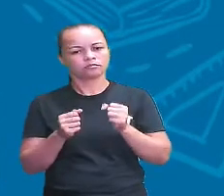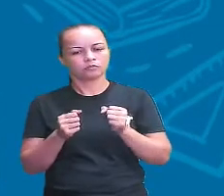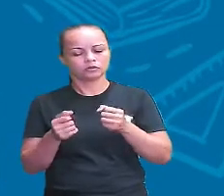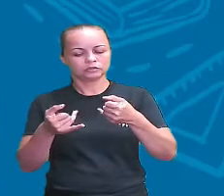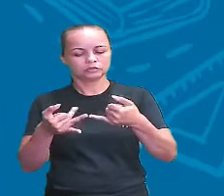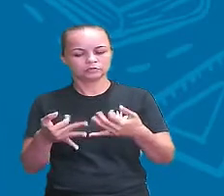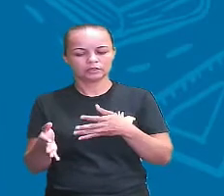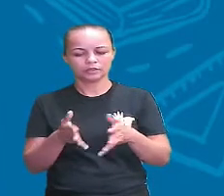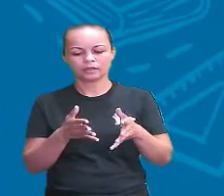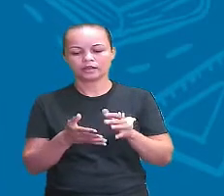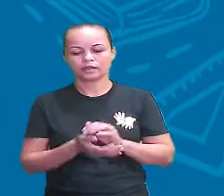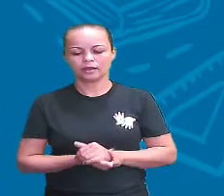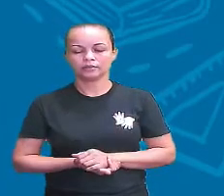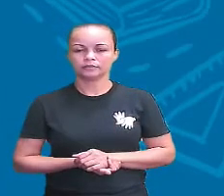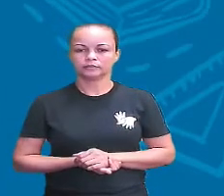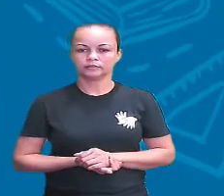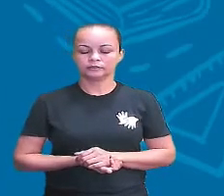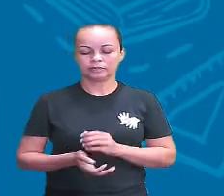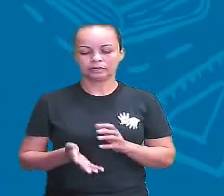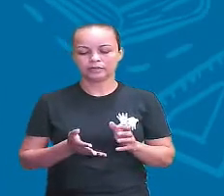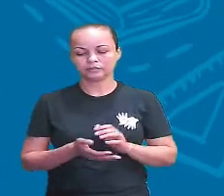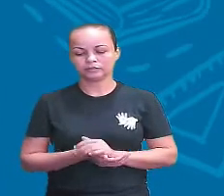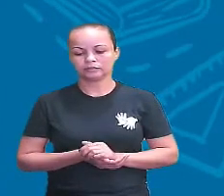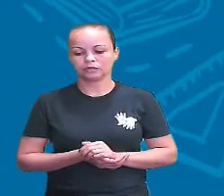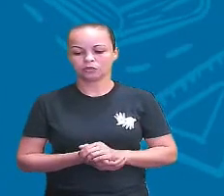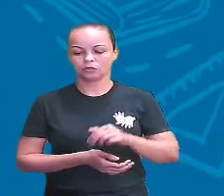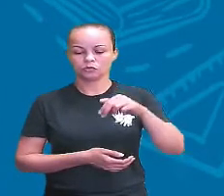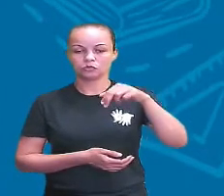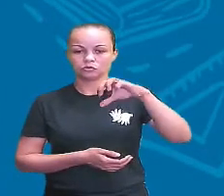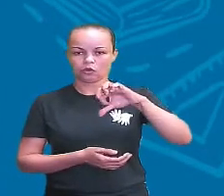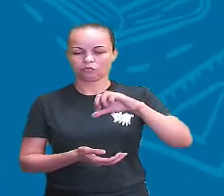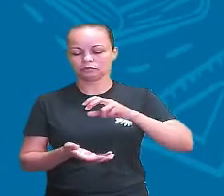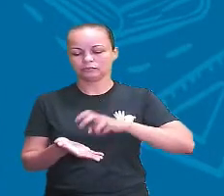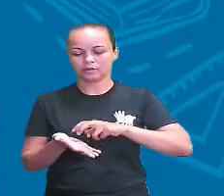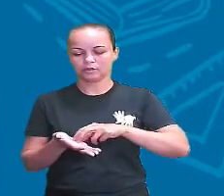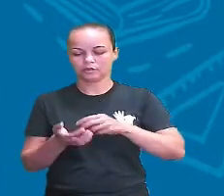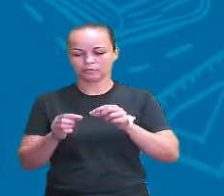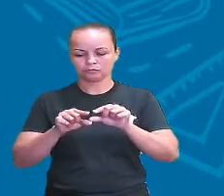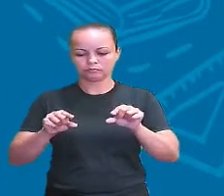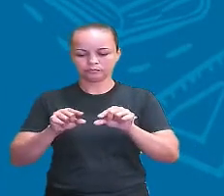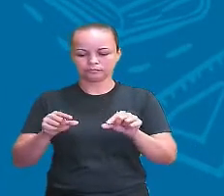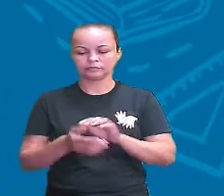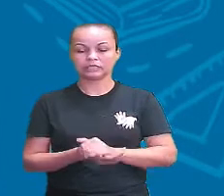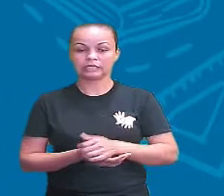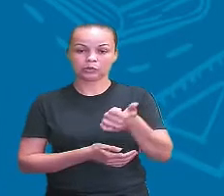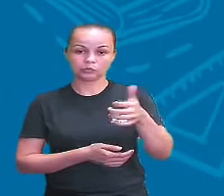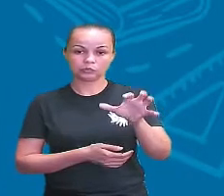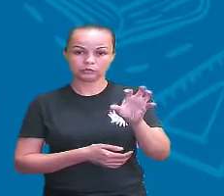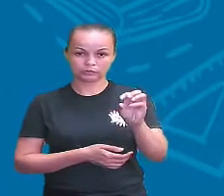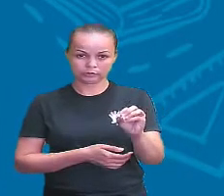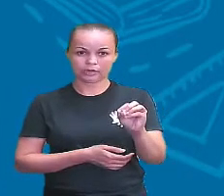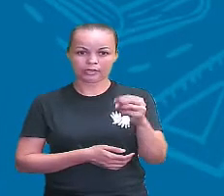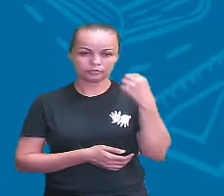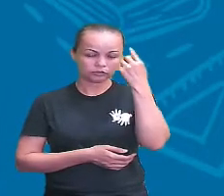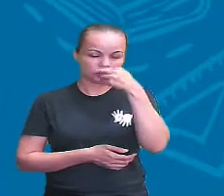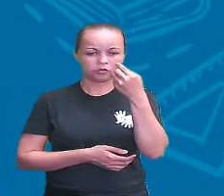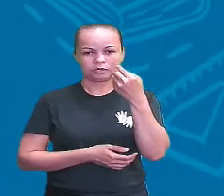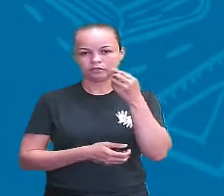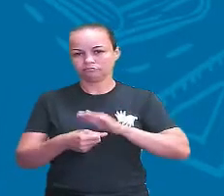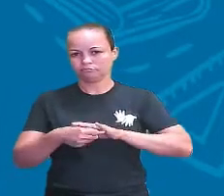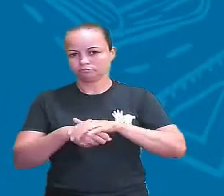9 o'clock in the morning, tá? 10 horas, então it's 10 p.m. para dizer que são 10 da